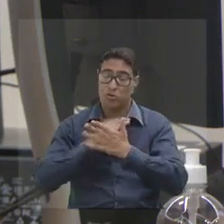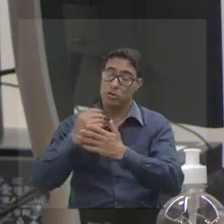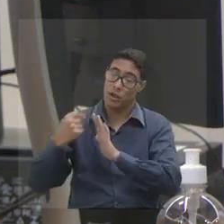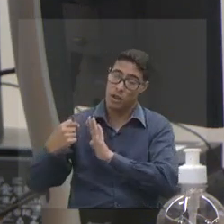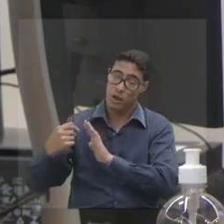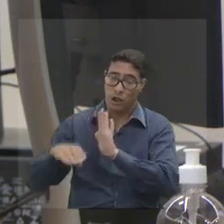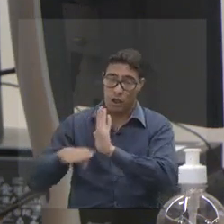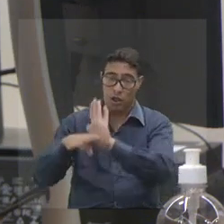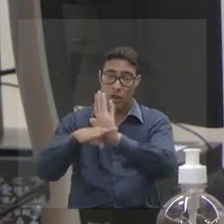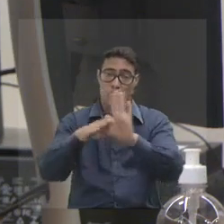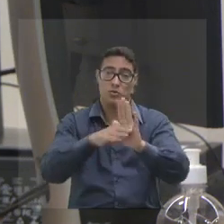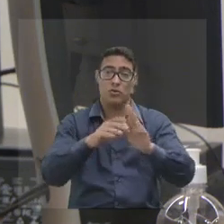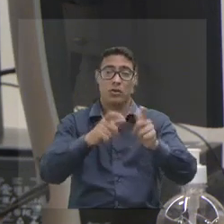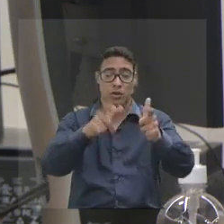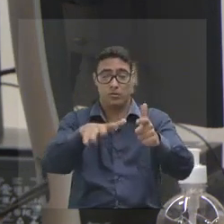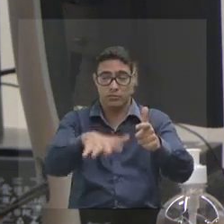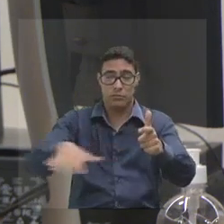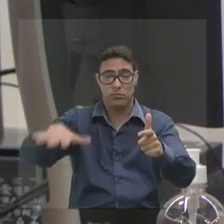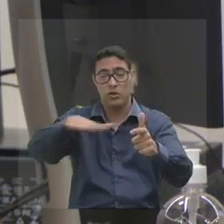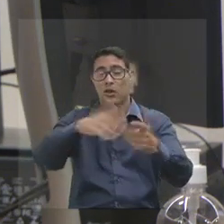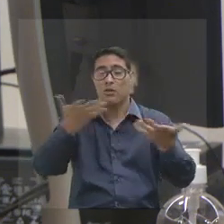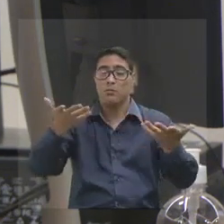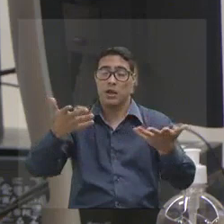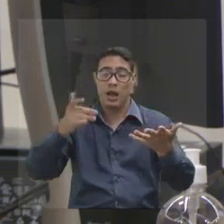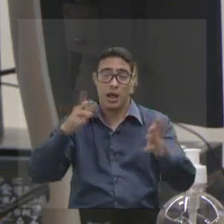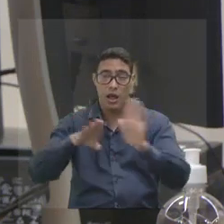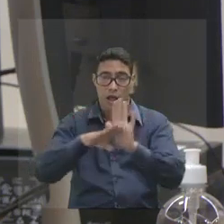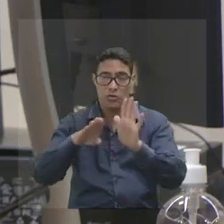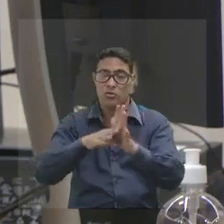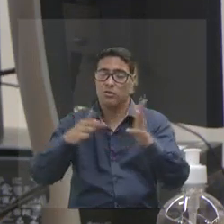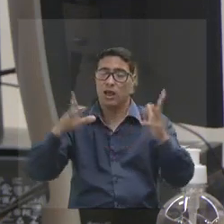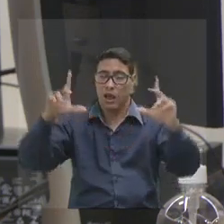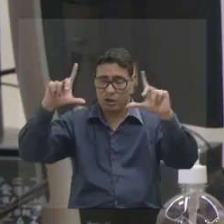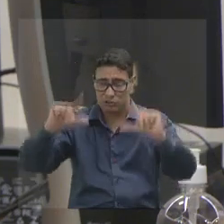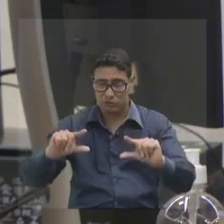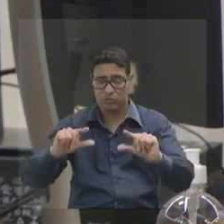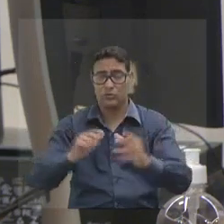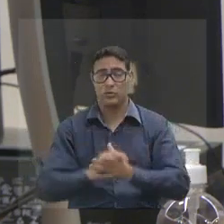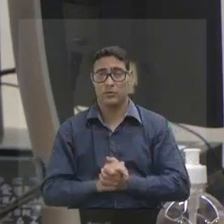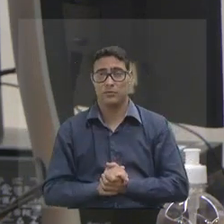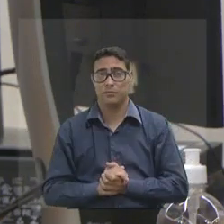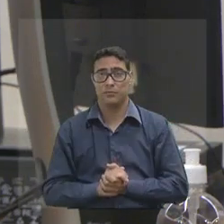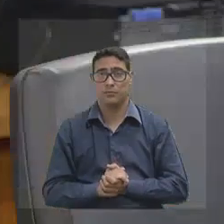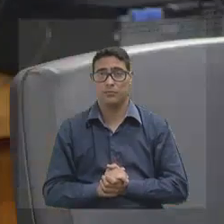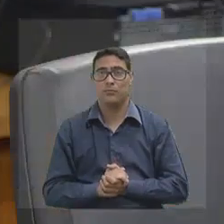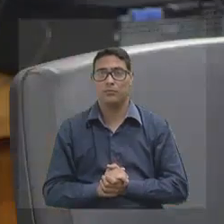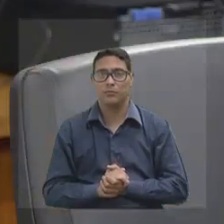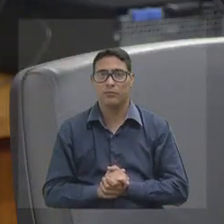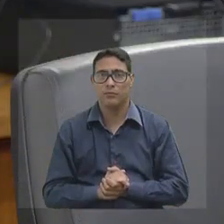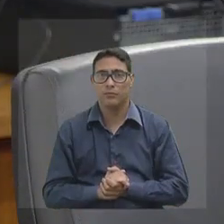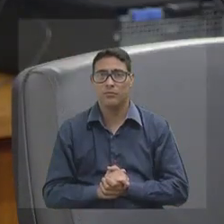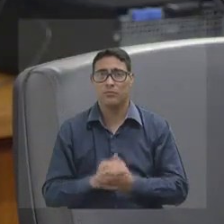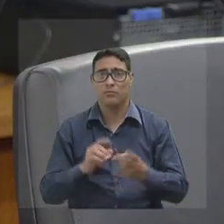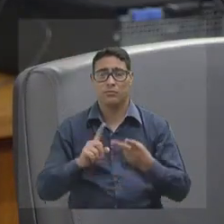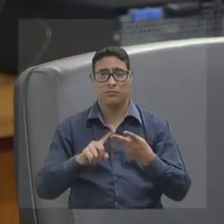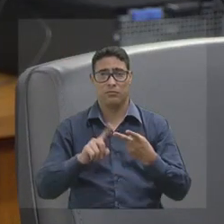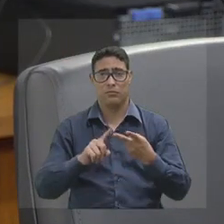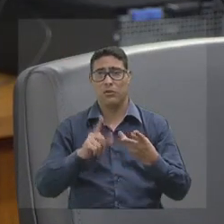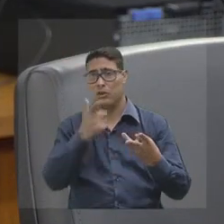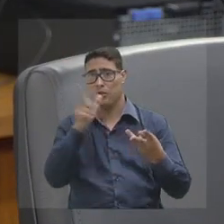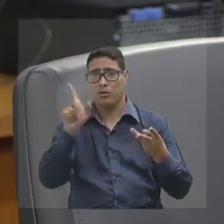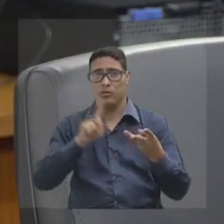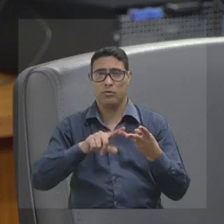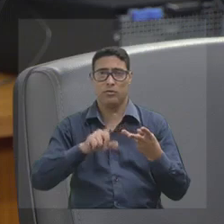para combater essa desertificação Outro ponto a questão do filho né E aí nós tivemos